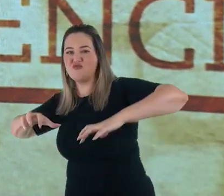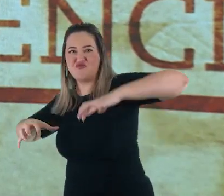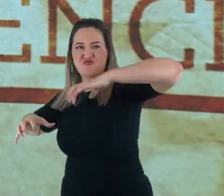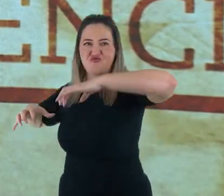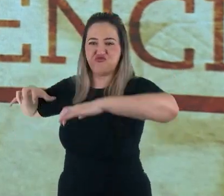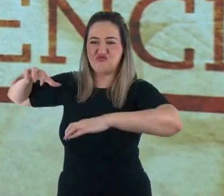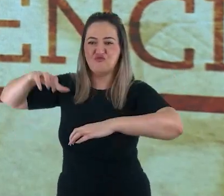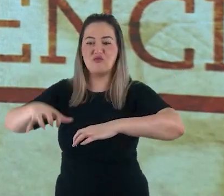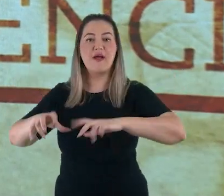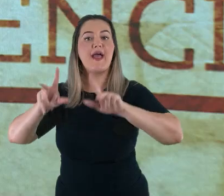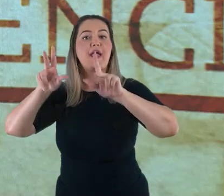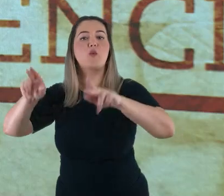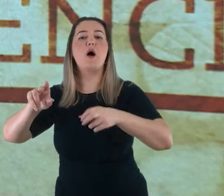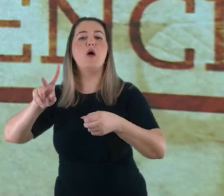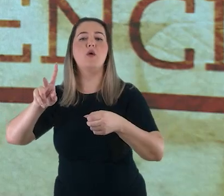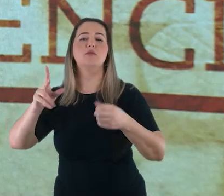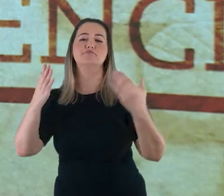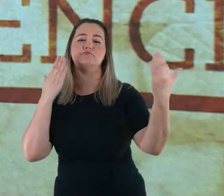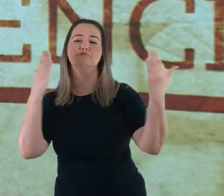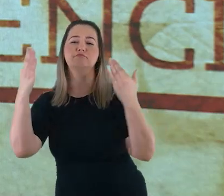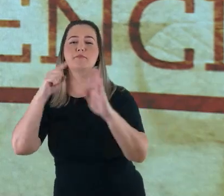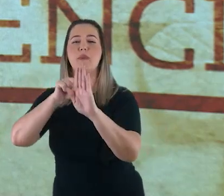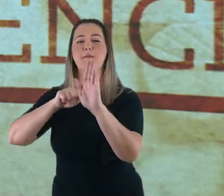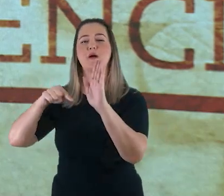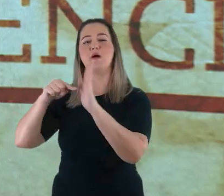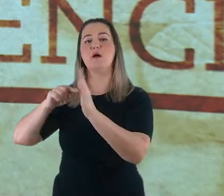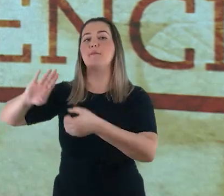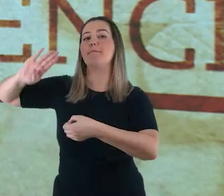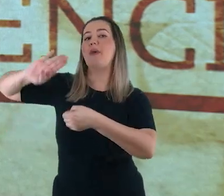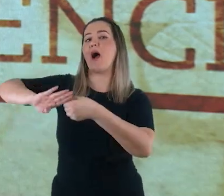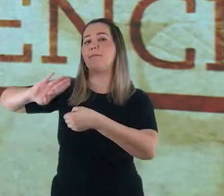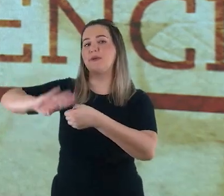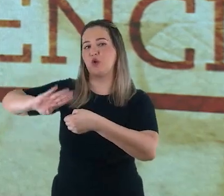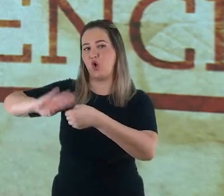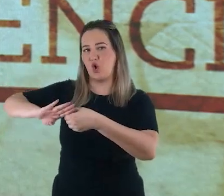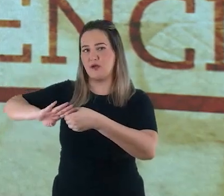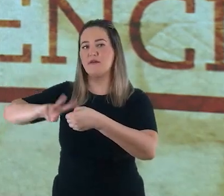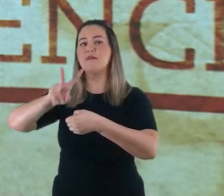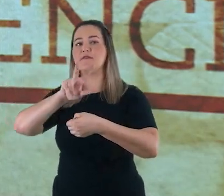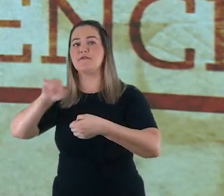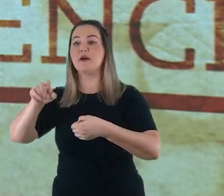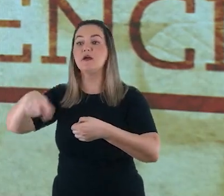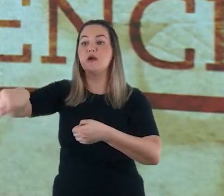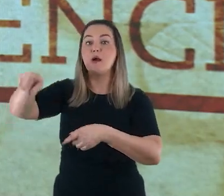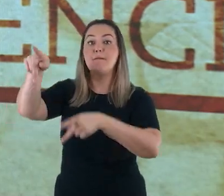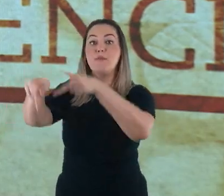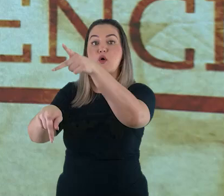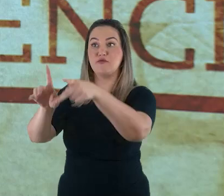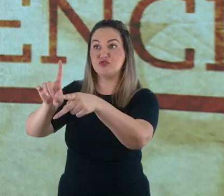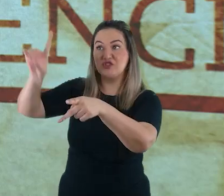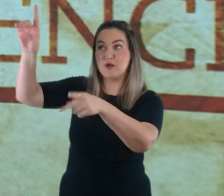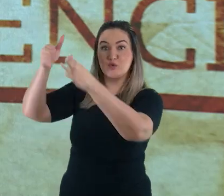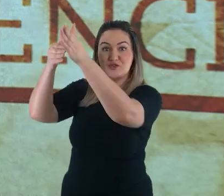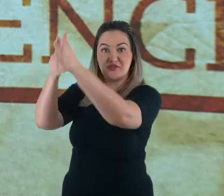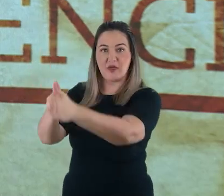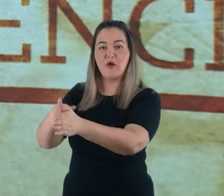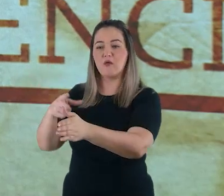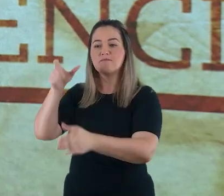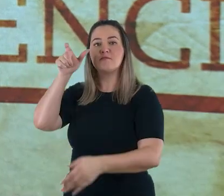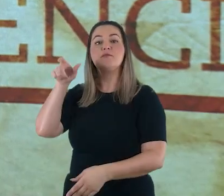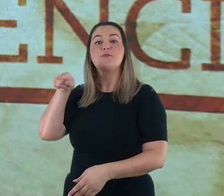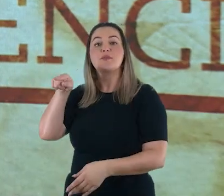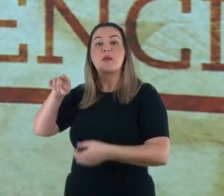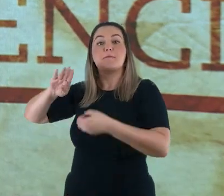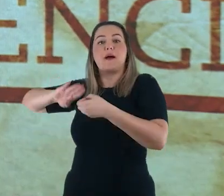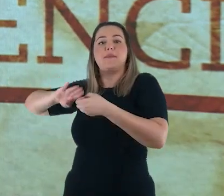uma Babilônia mística, aquela Babilônia que perseguirá novamente o povo de Deus no final dos tempos. Ou seja, a